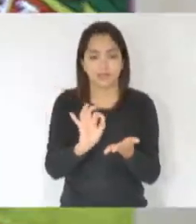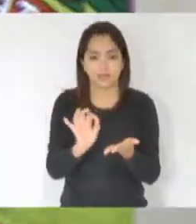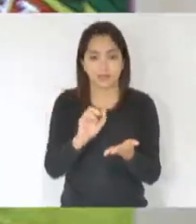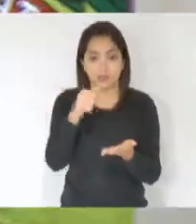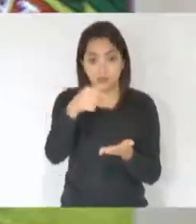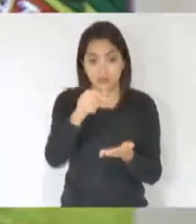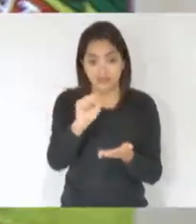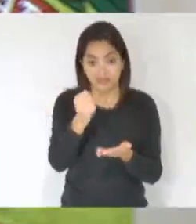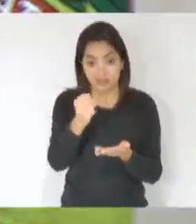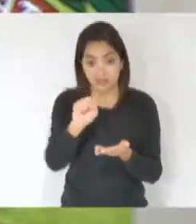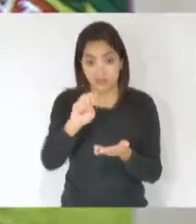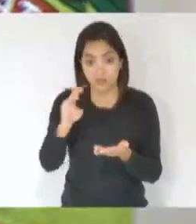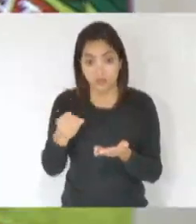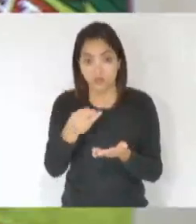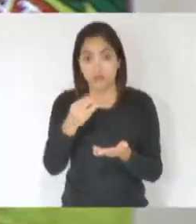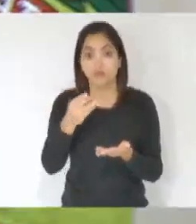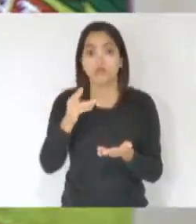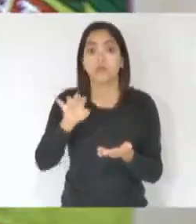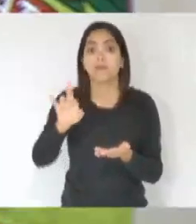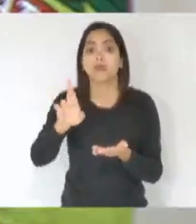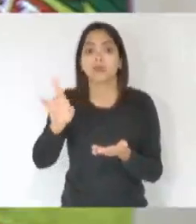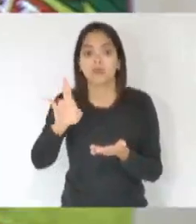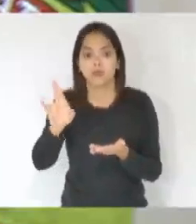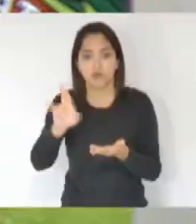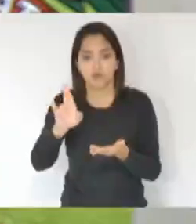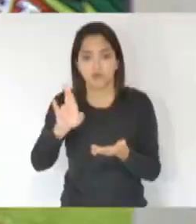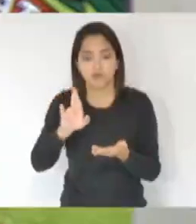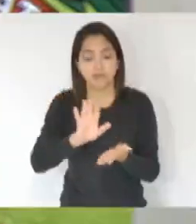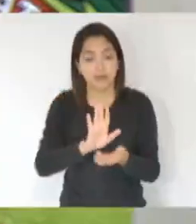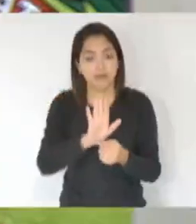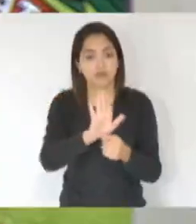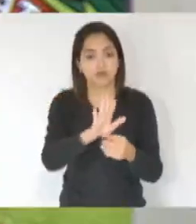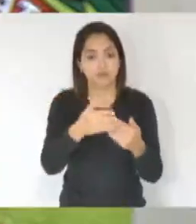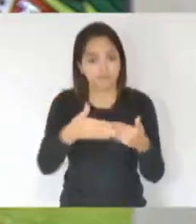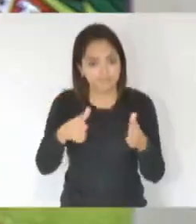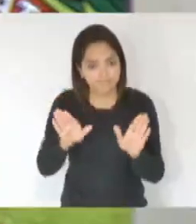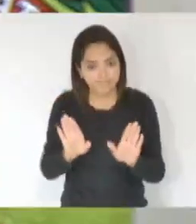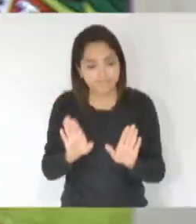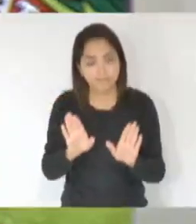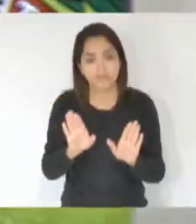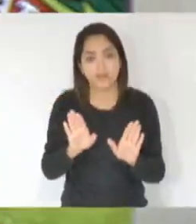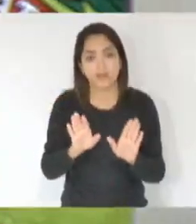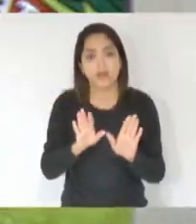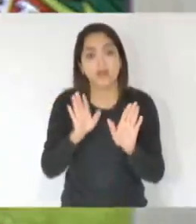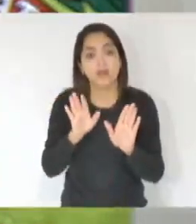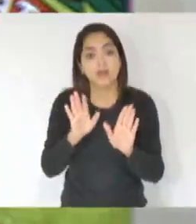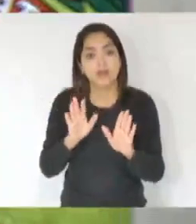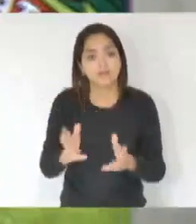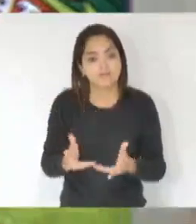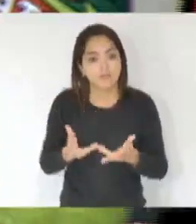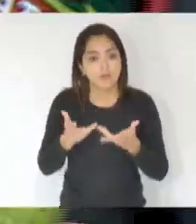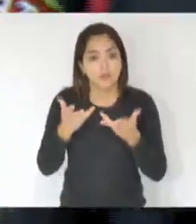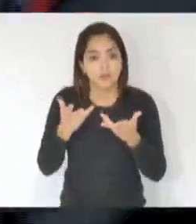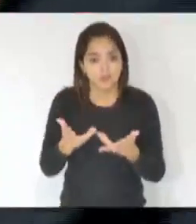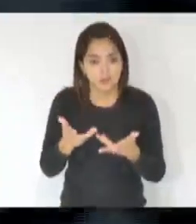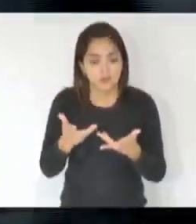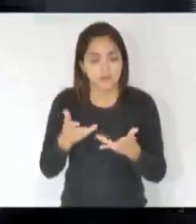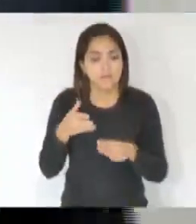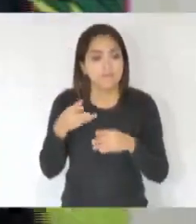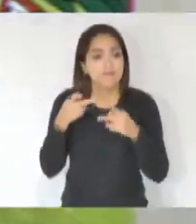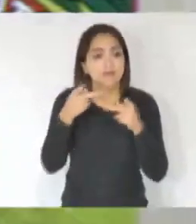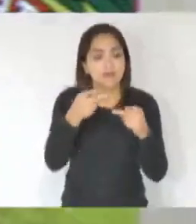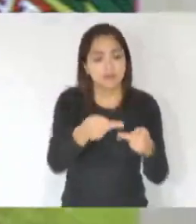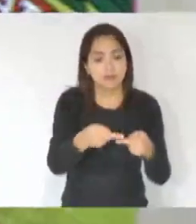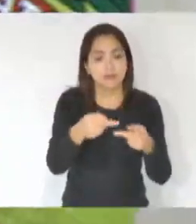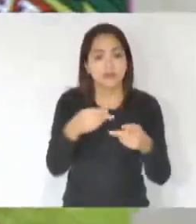milhões necessários para pôr esta ala funcionar. É evidente que o que nos impulsionou a fazer essa visita